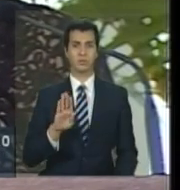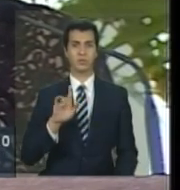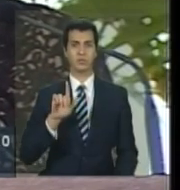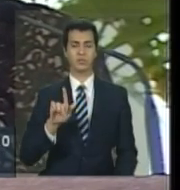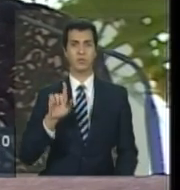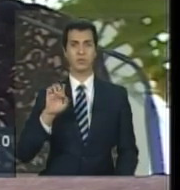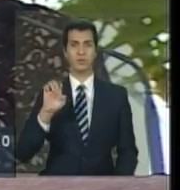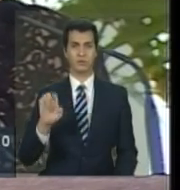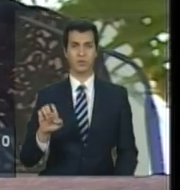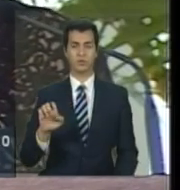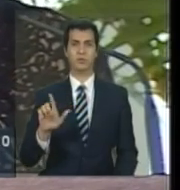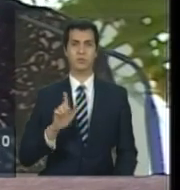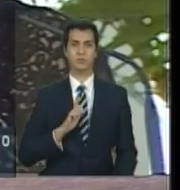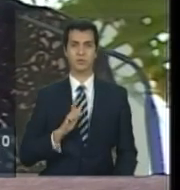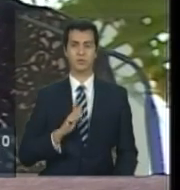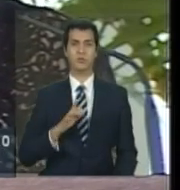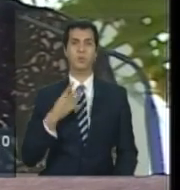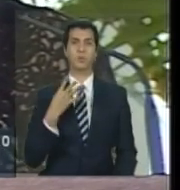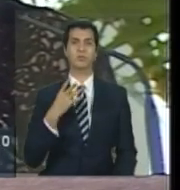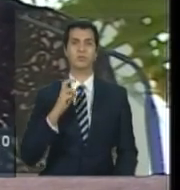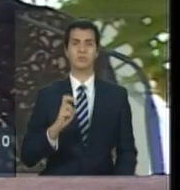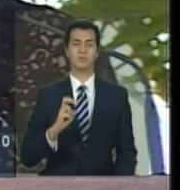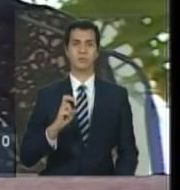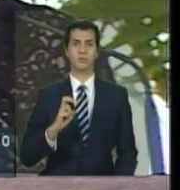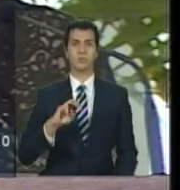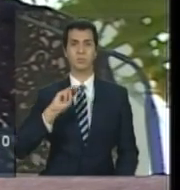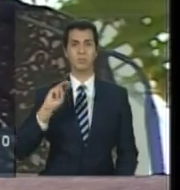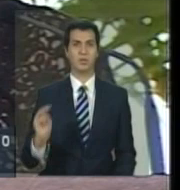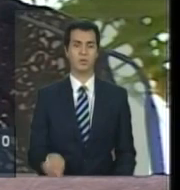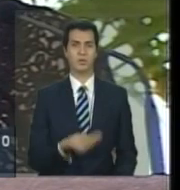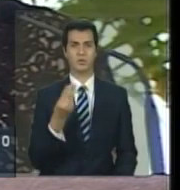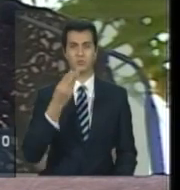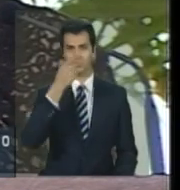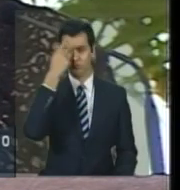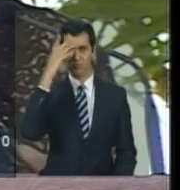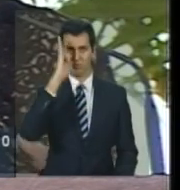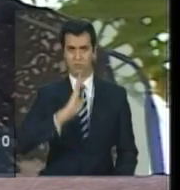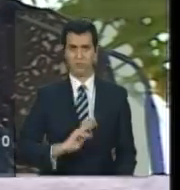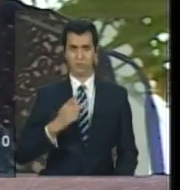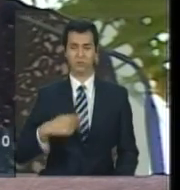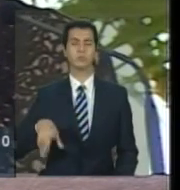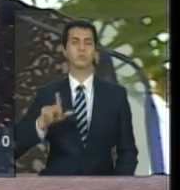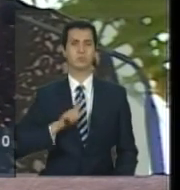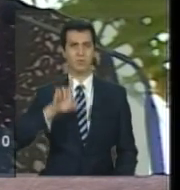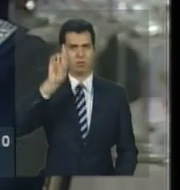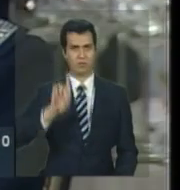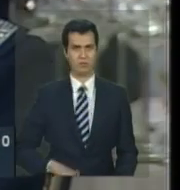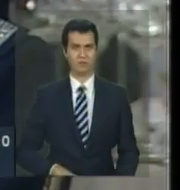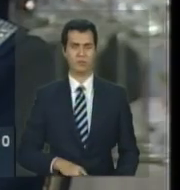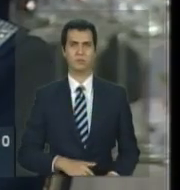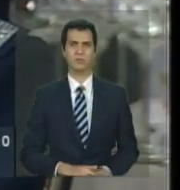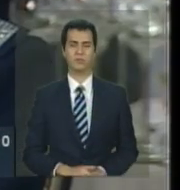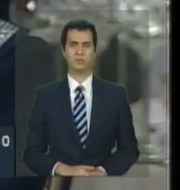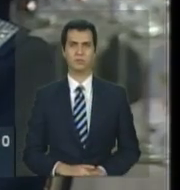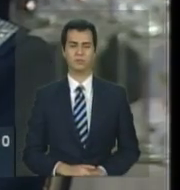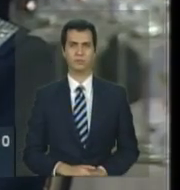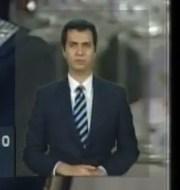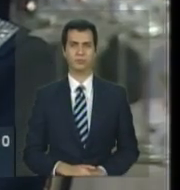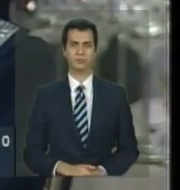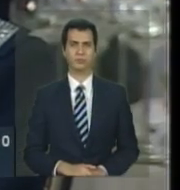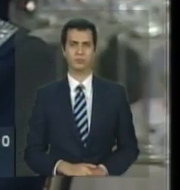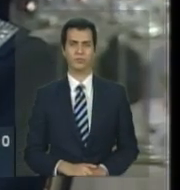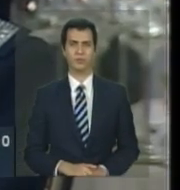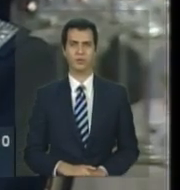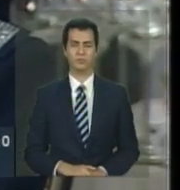uma forma ou de outra, existem 45 milhões de brasileiros com alguma forma de deficiência.